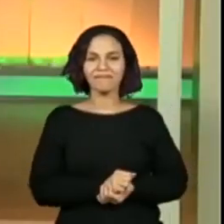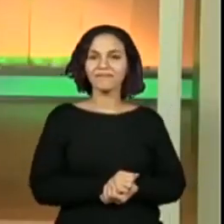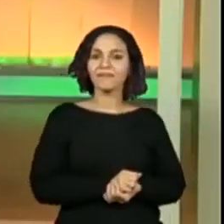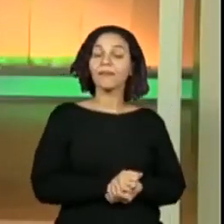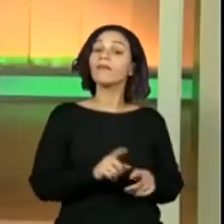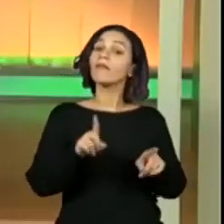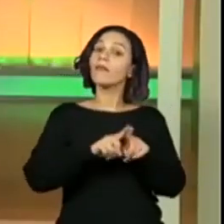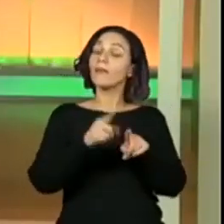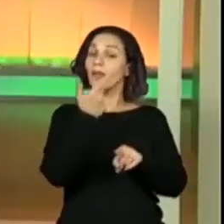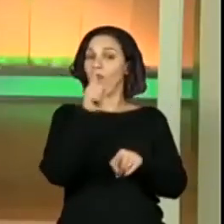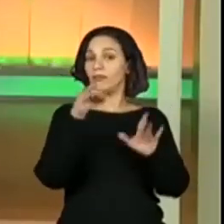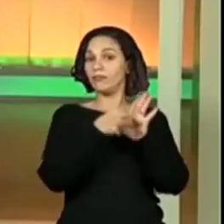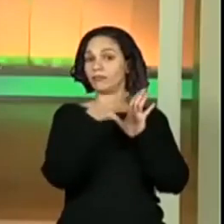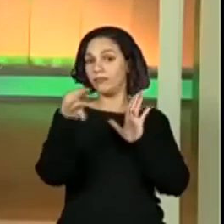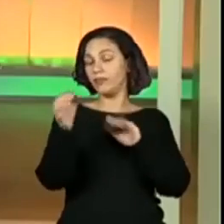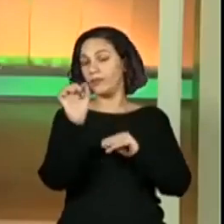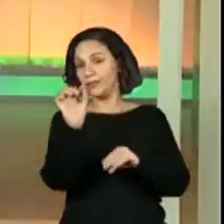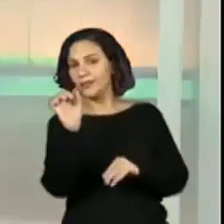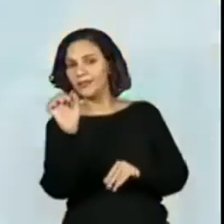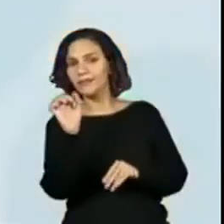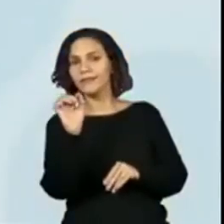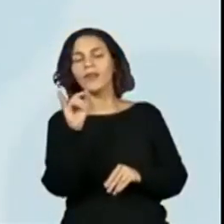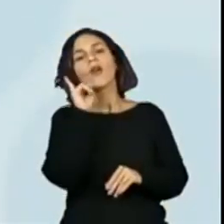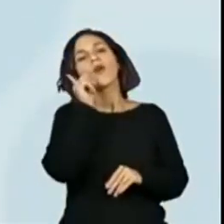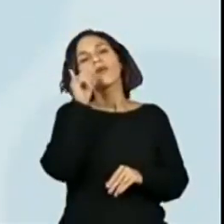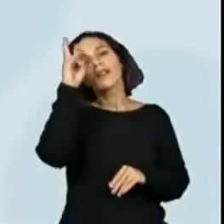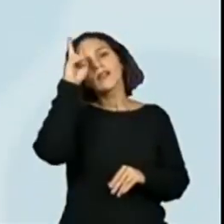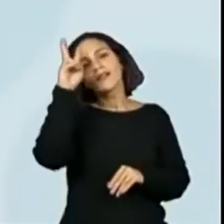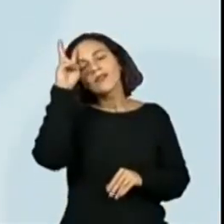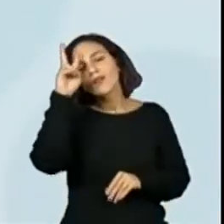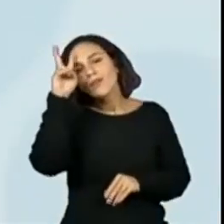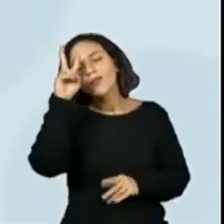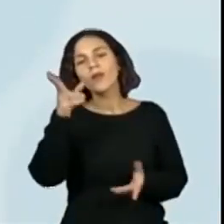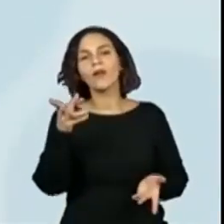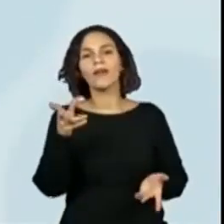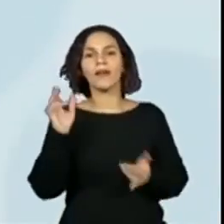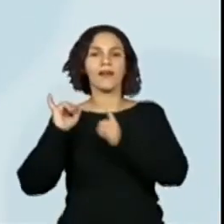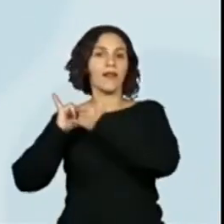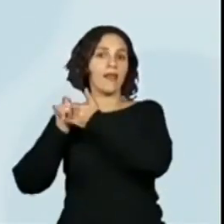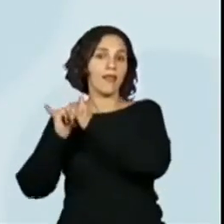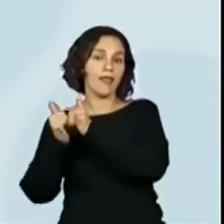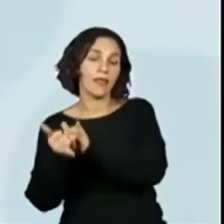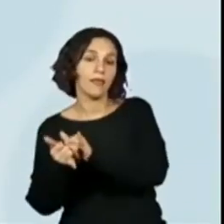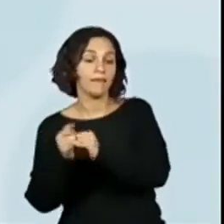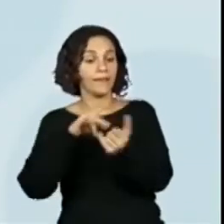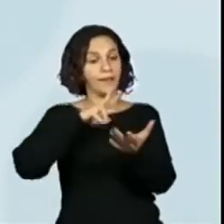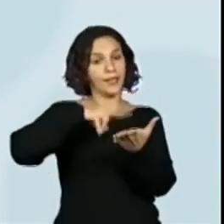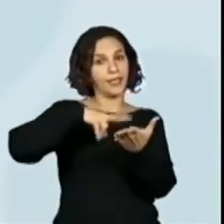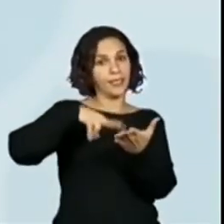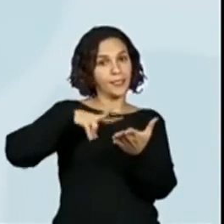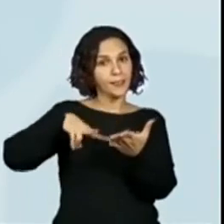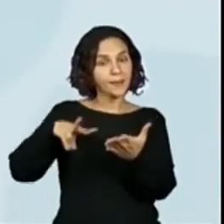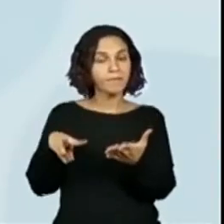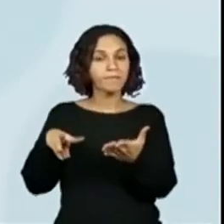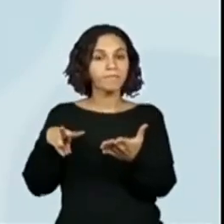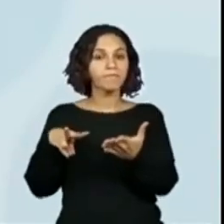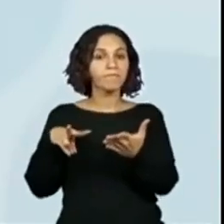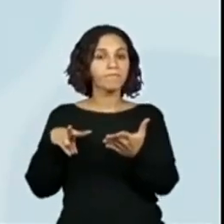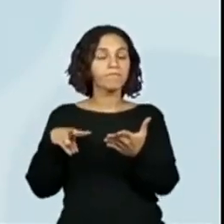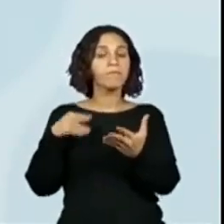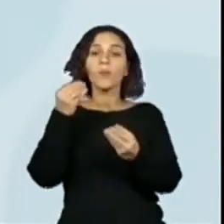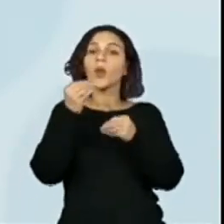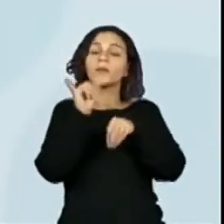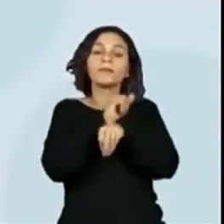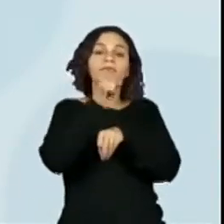Outra sugestão, contar uma história, um caso, uma lenda, ler com o que vocês tiverem